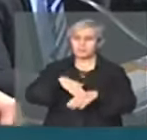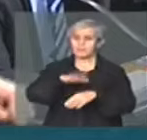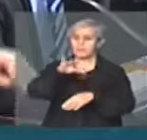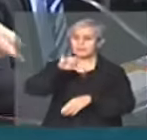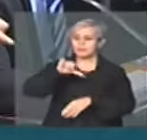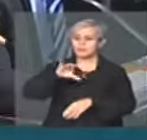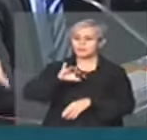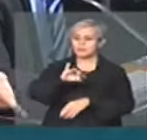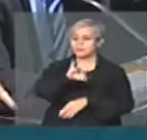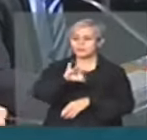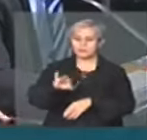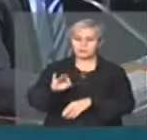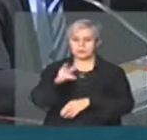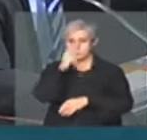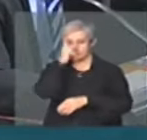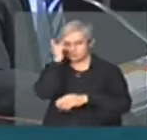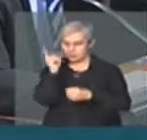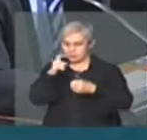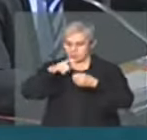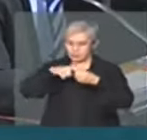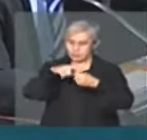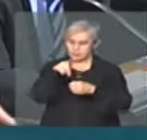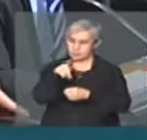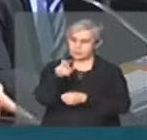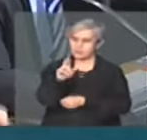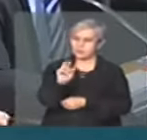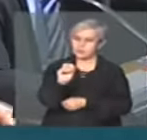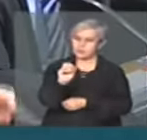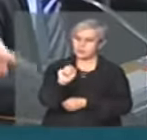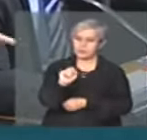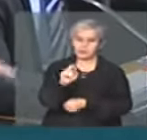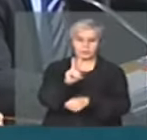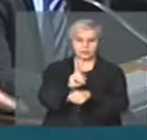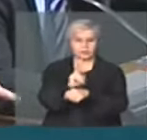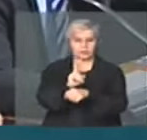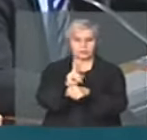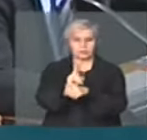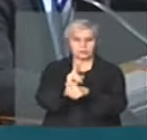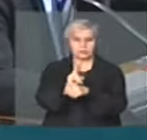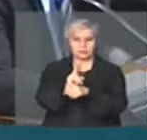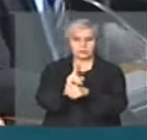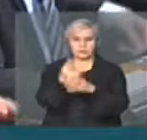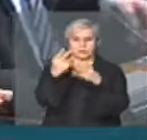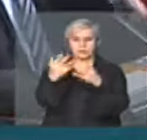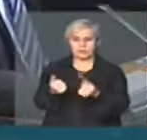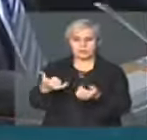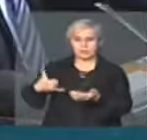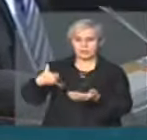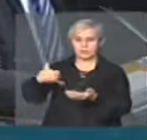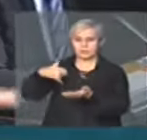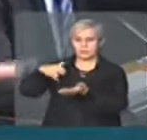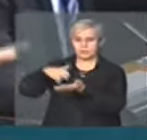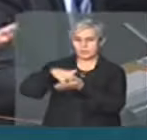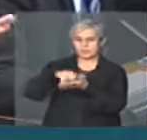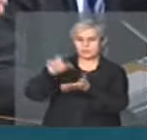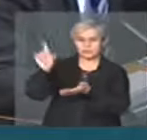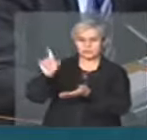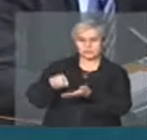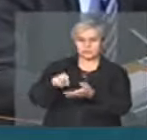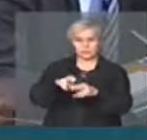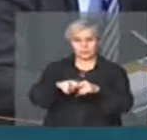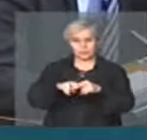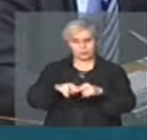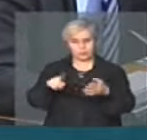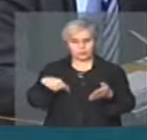90% dos filiados do PROS defenderam a favor da redução da maioridade penal. Portanto, fica